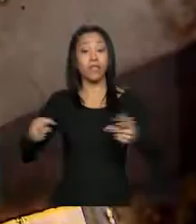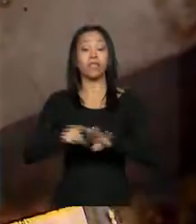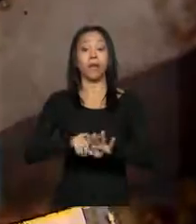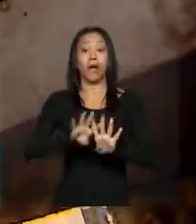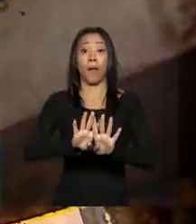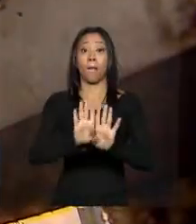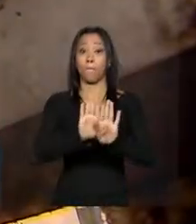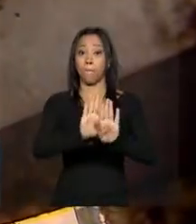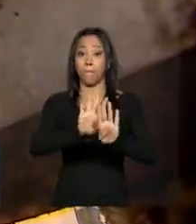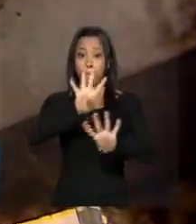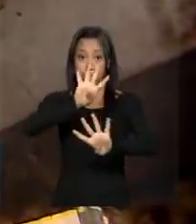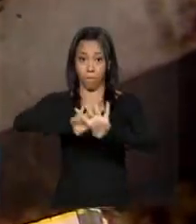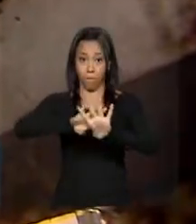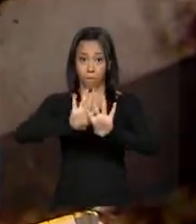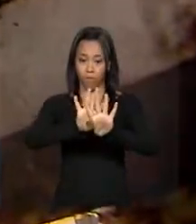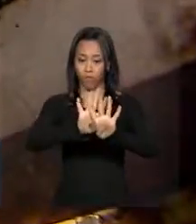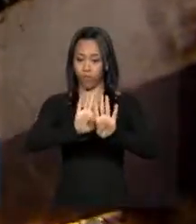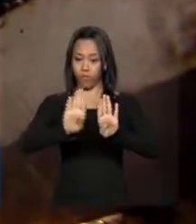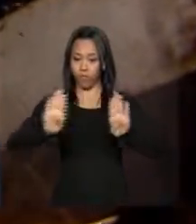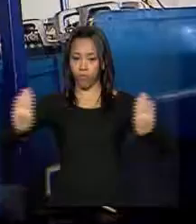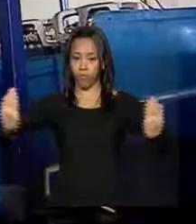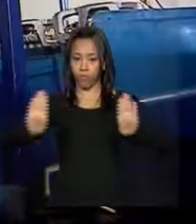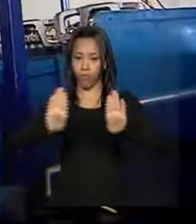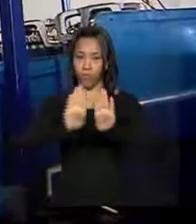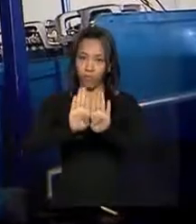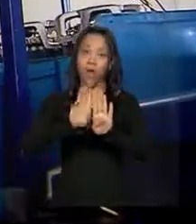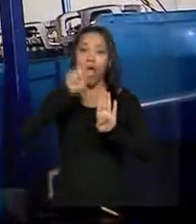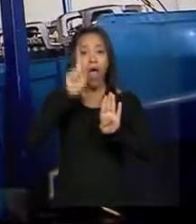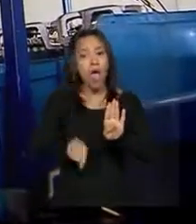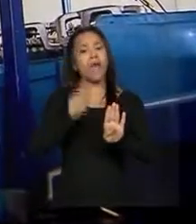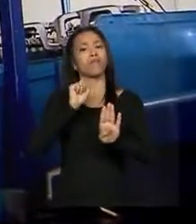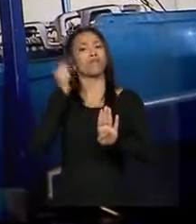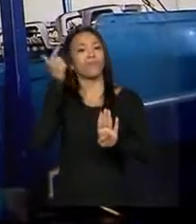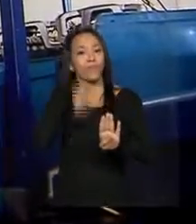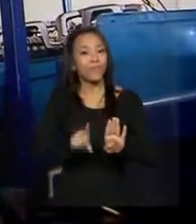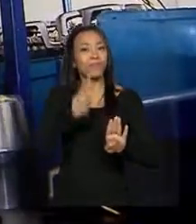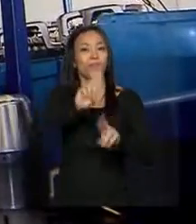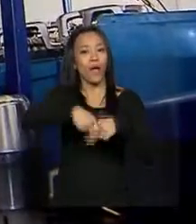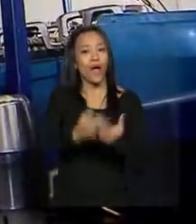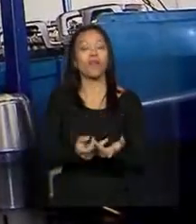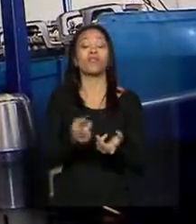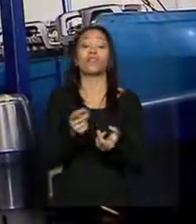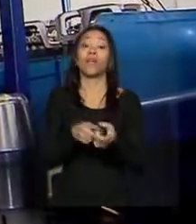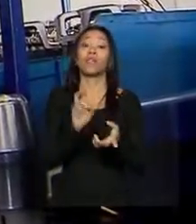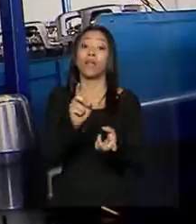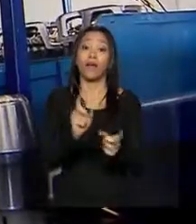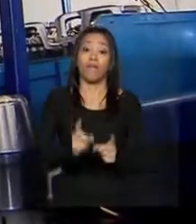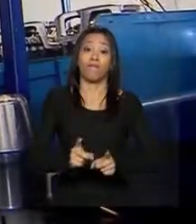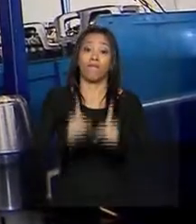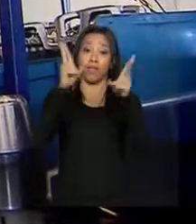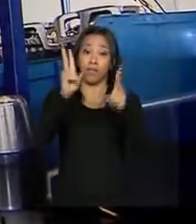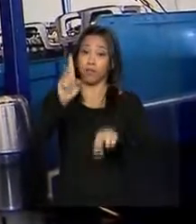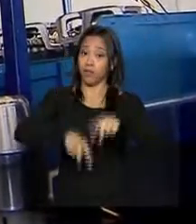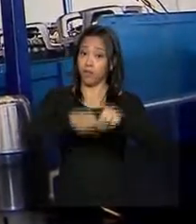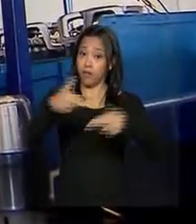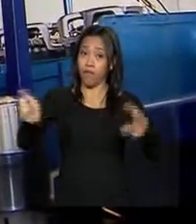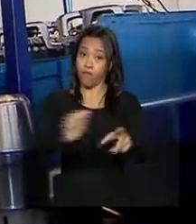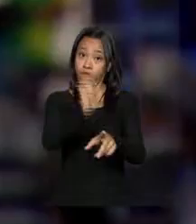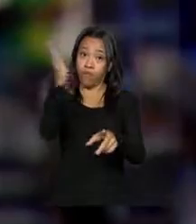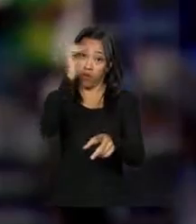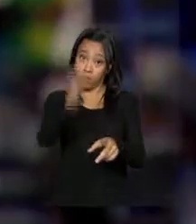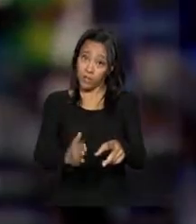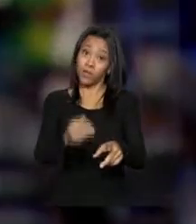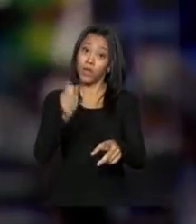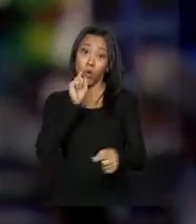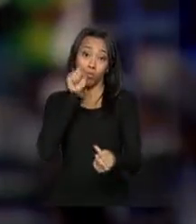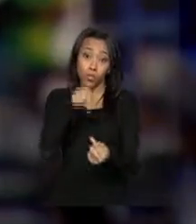automáticos. 1% do faturamento é fruto de exportação e a intenção da empresa é aumentar ainda mais esse percentual.